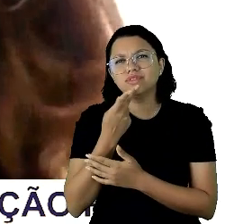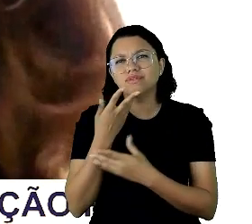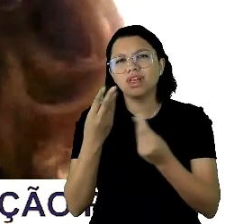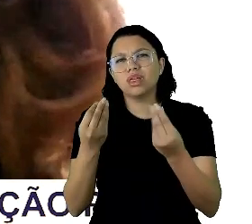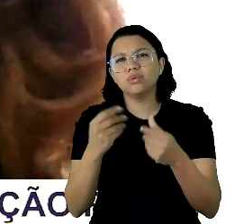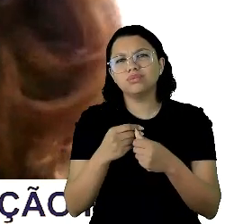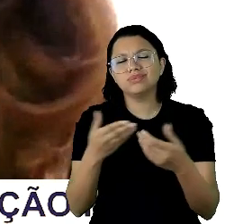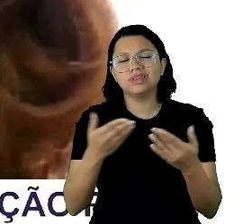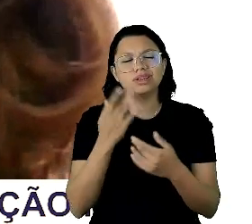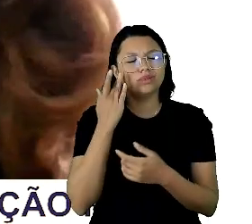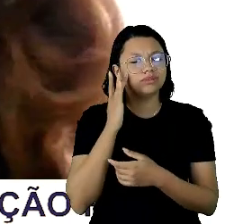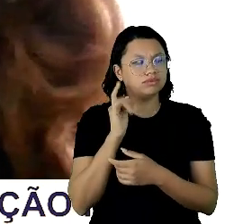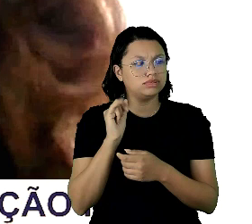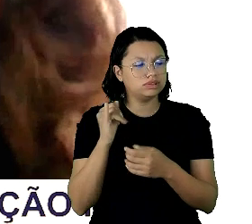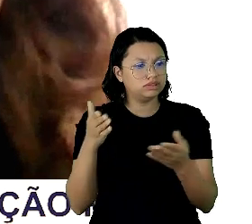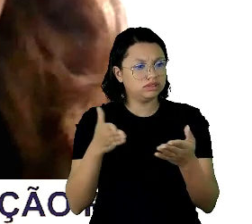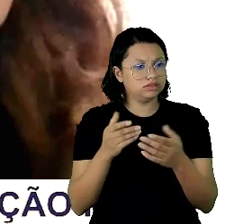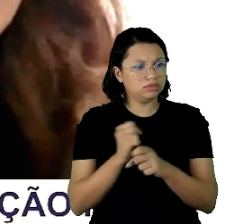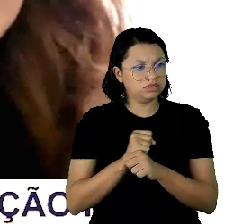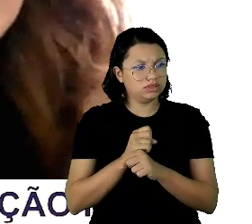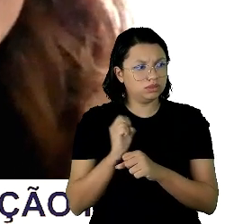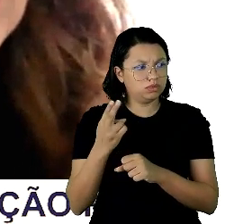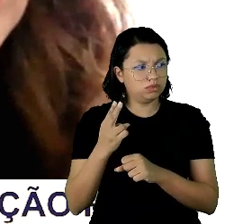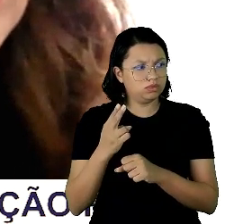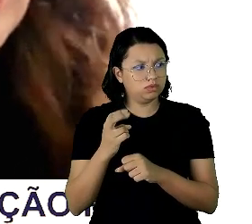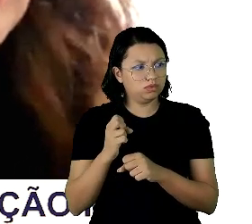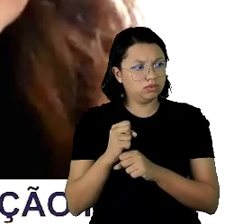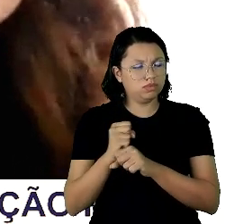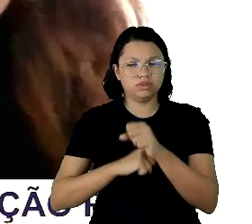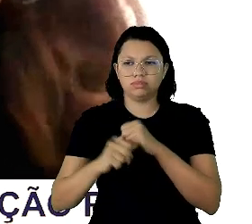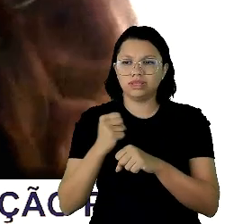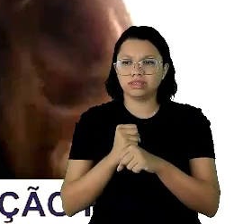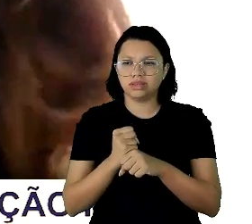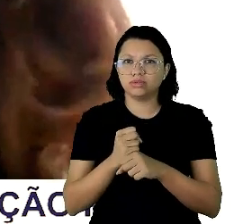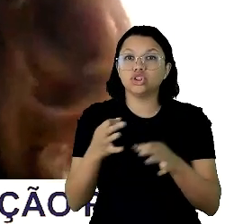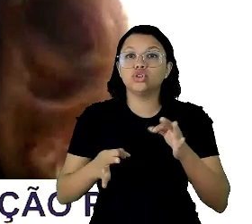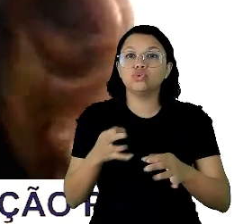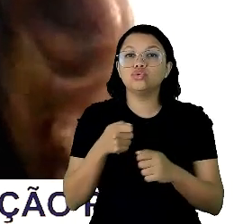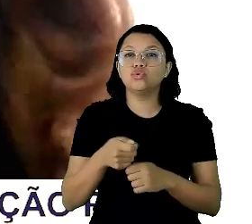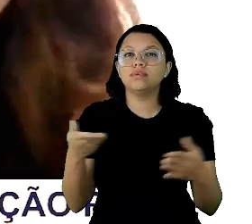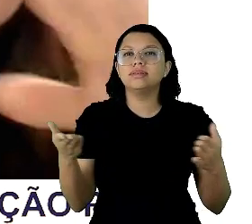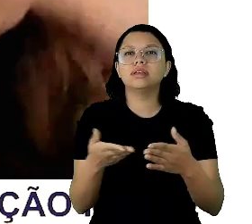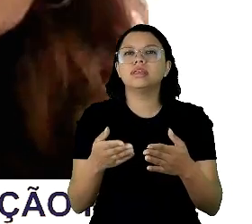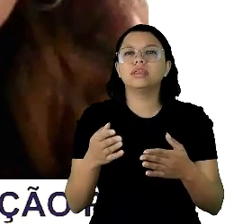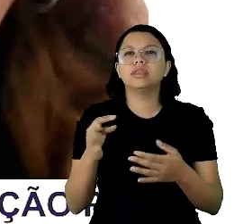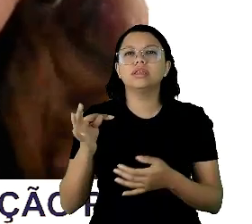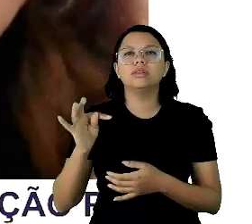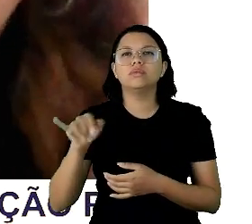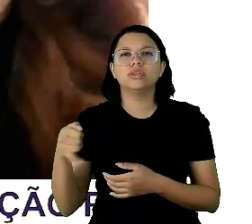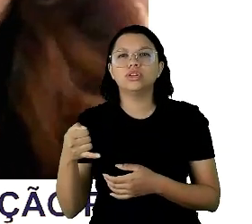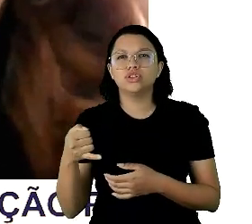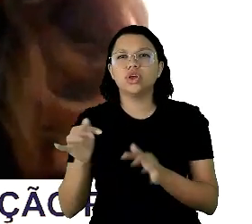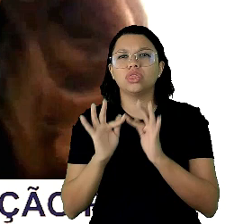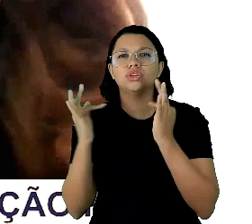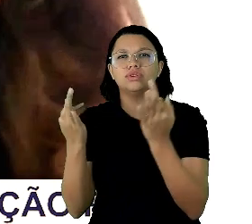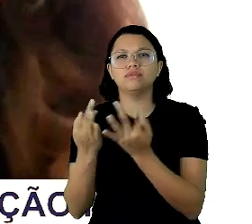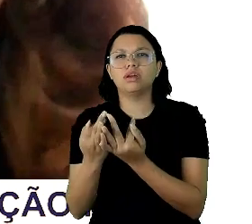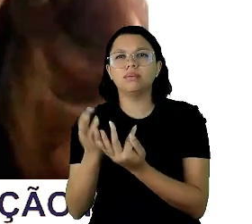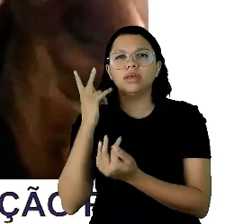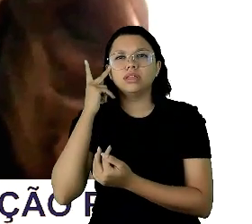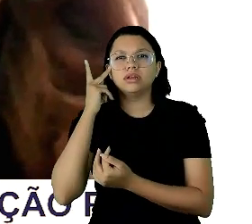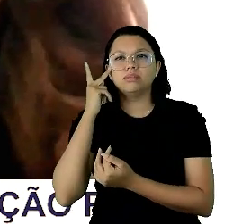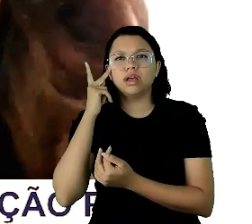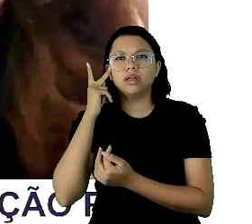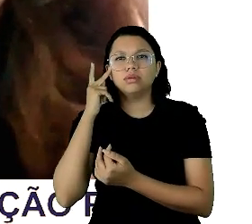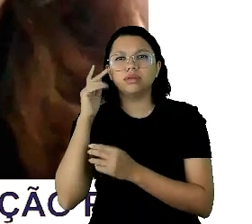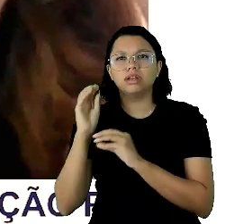ano passado, de um caso de um juiz aqui do TJ de São Paulo, de família, que ele foi até mandado para outro lugar, porque ele era